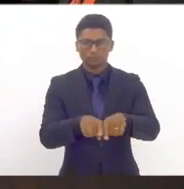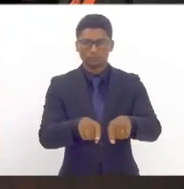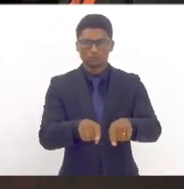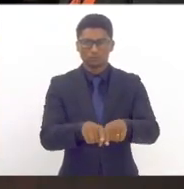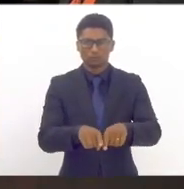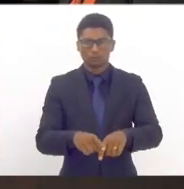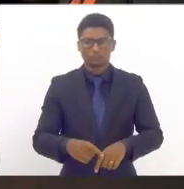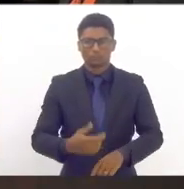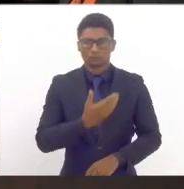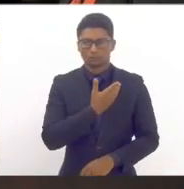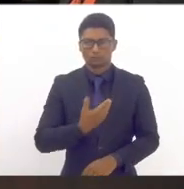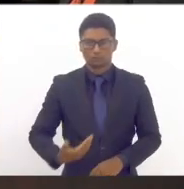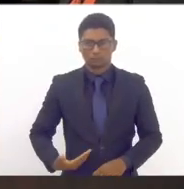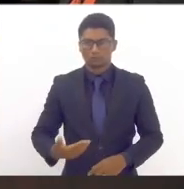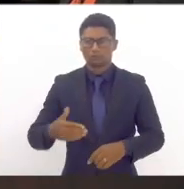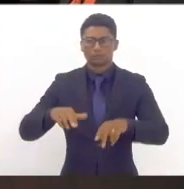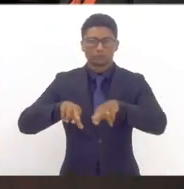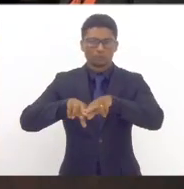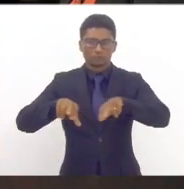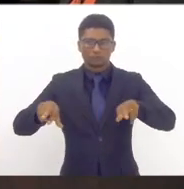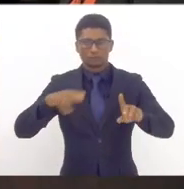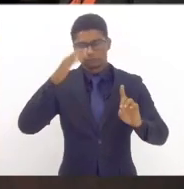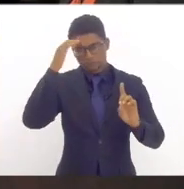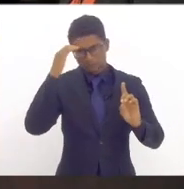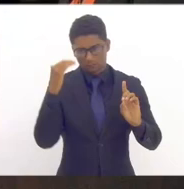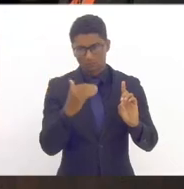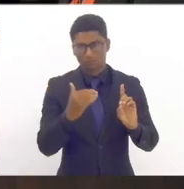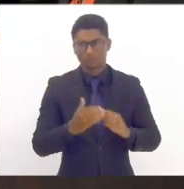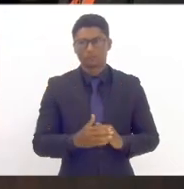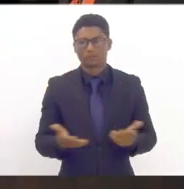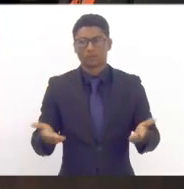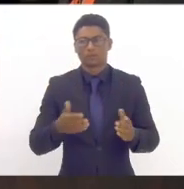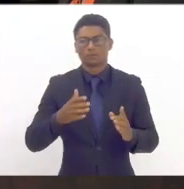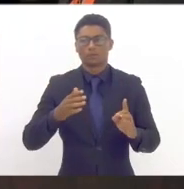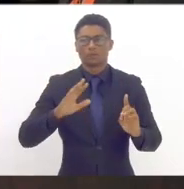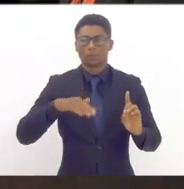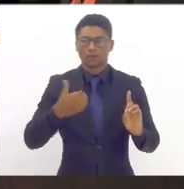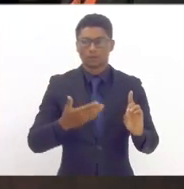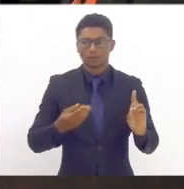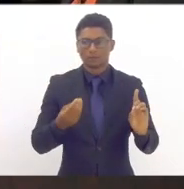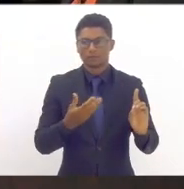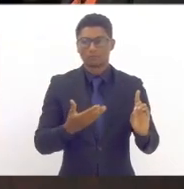autoridades das mais variadas esferas. Vamos à homenagem.